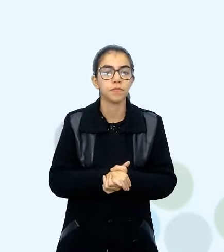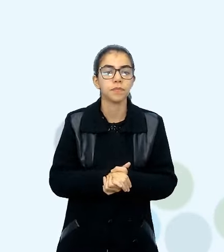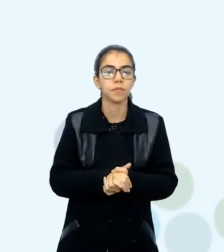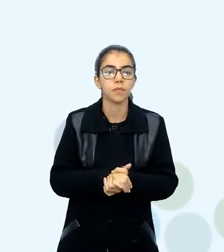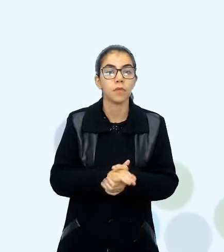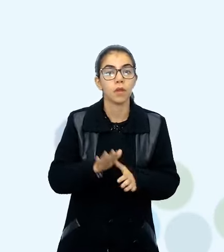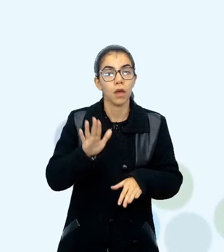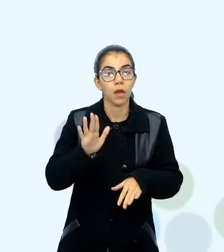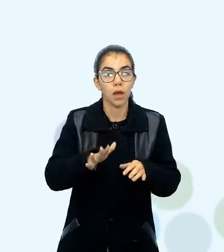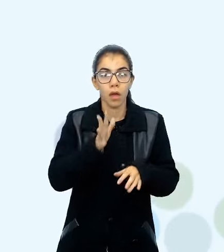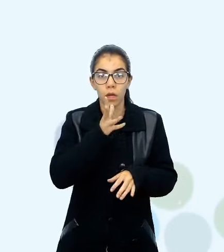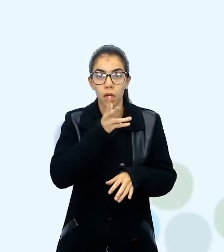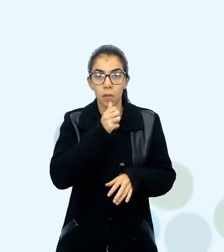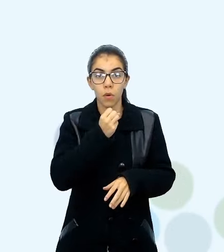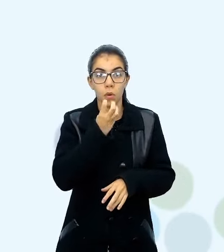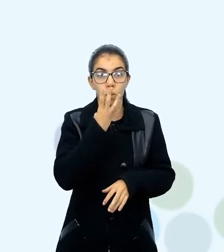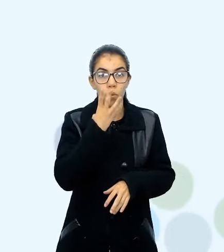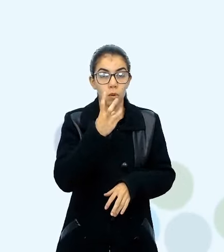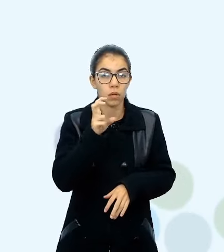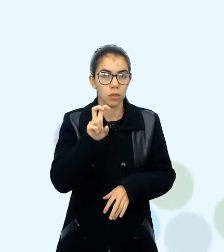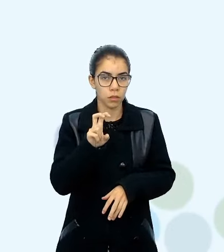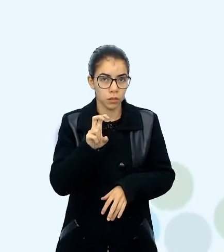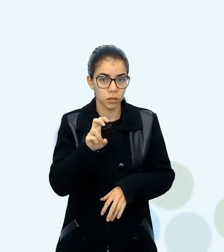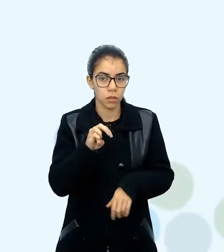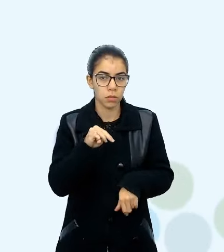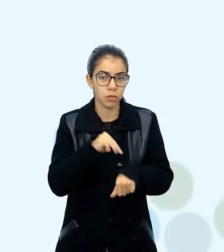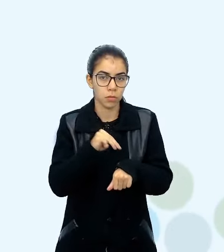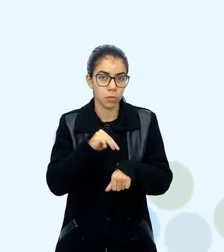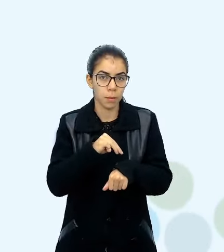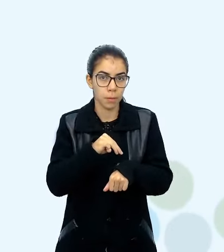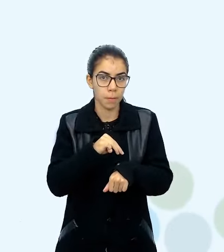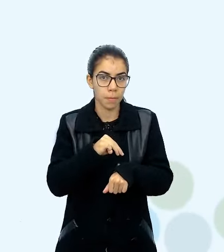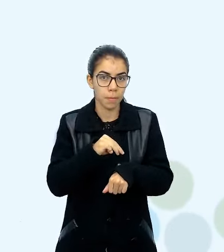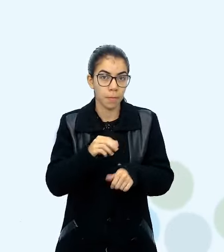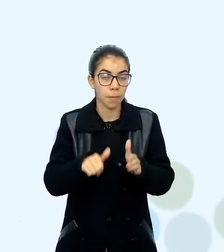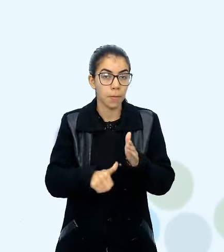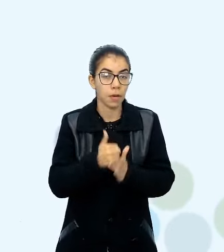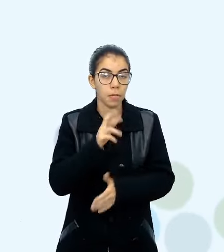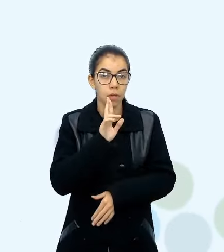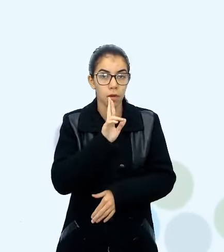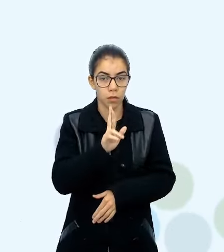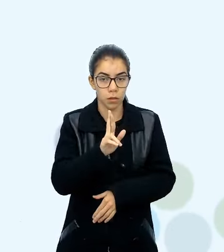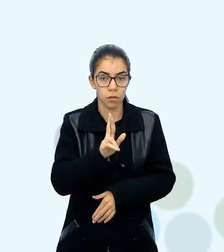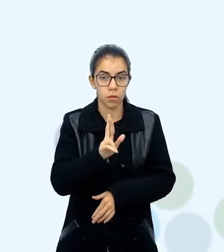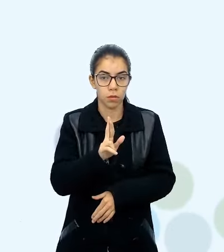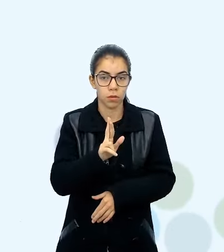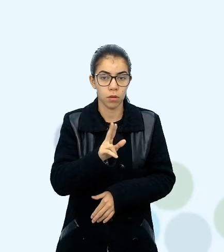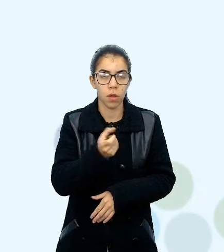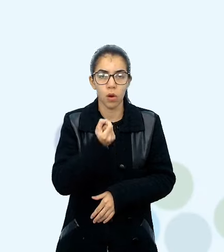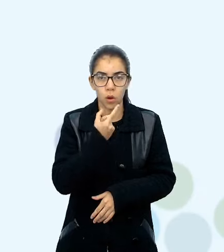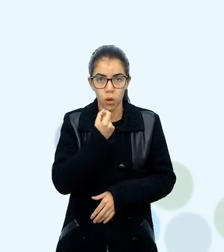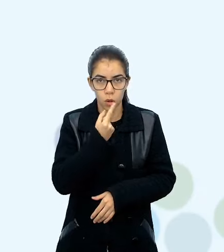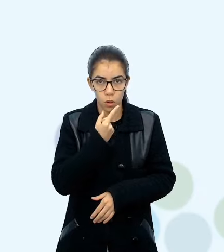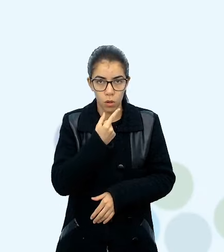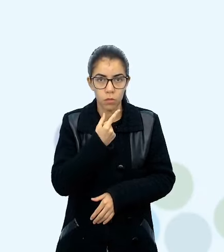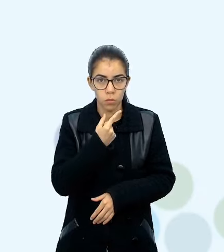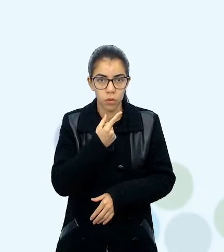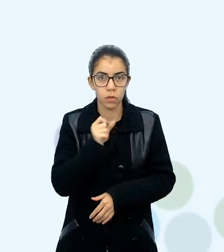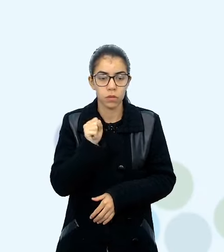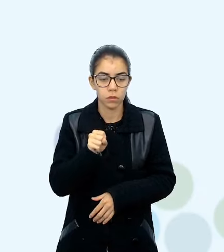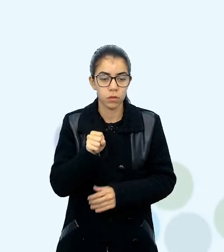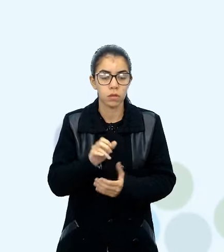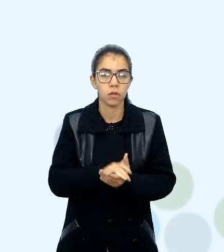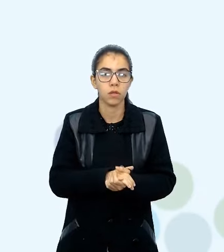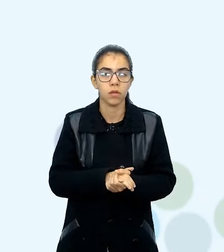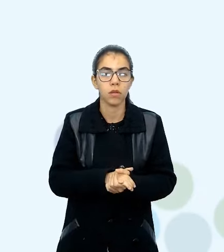demoramos 45 minutos para realmente ter a primeira resposta. Ele tinha tomado uma medicação, ele